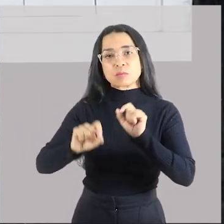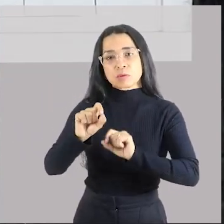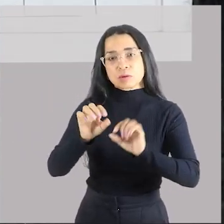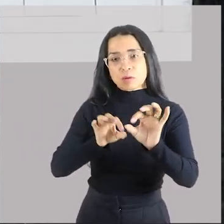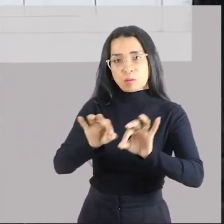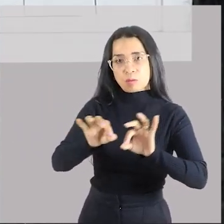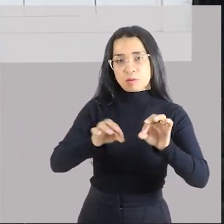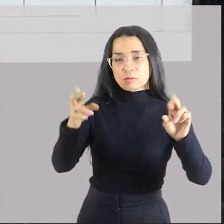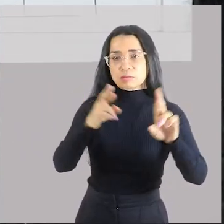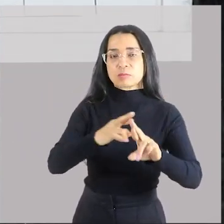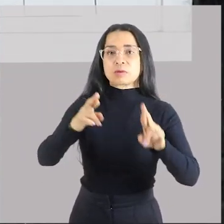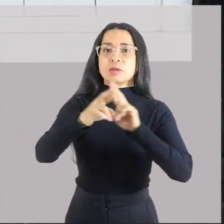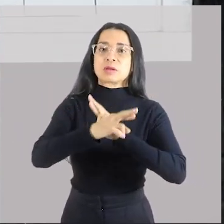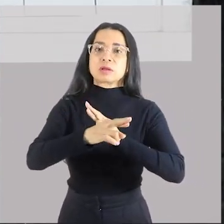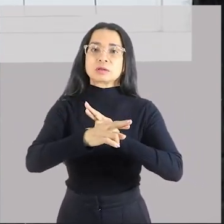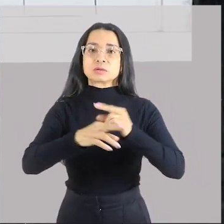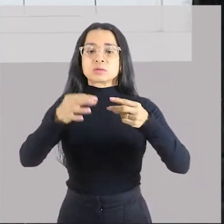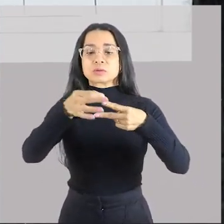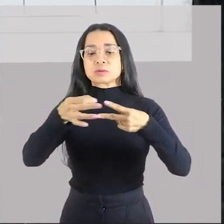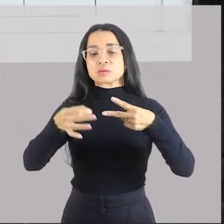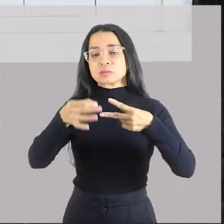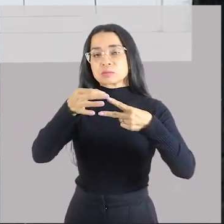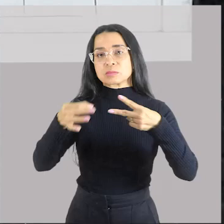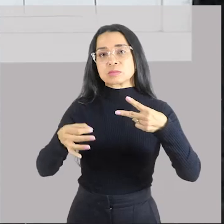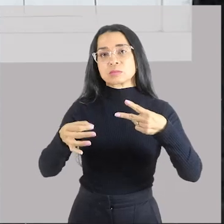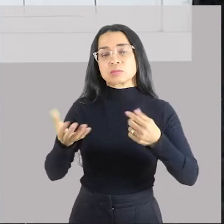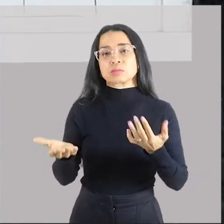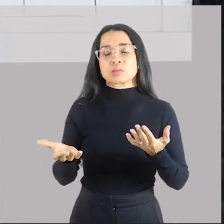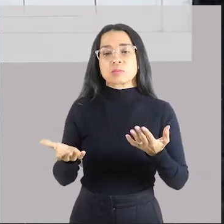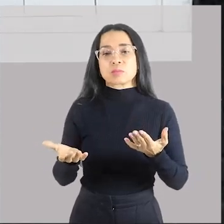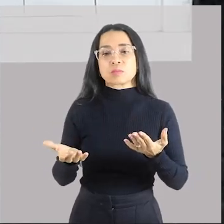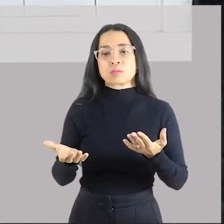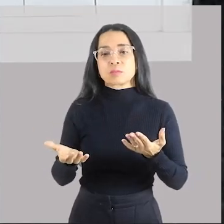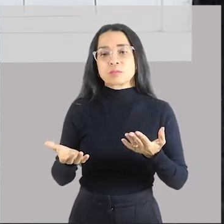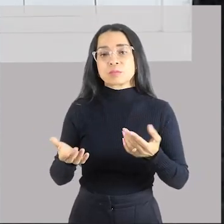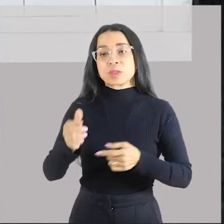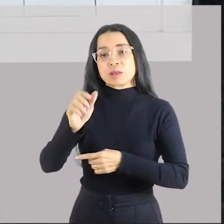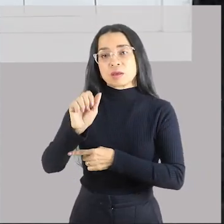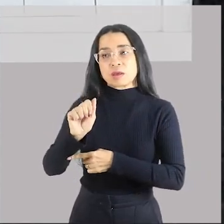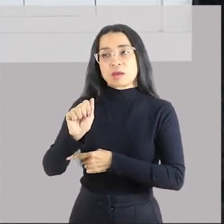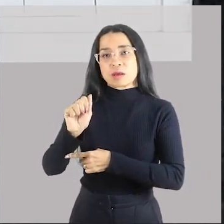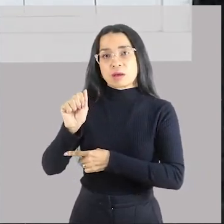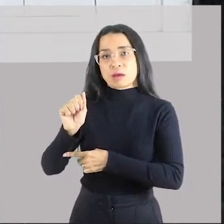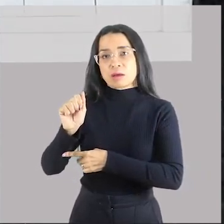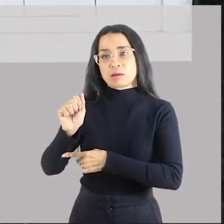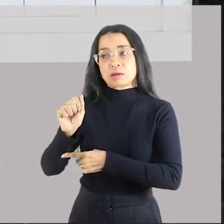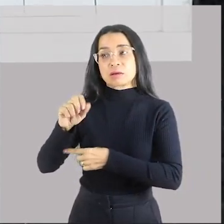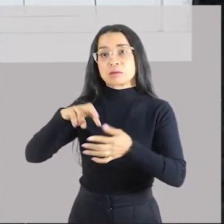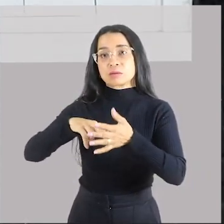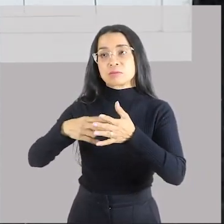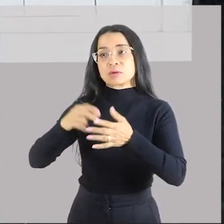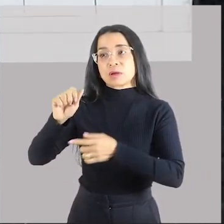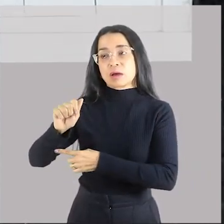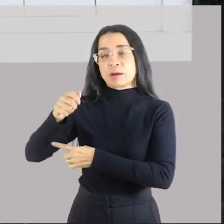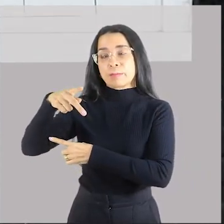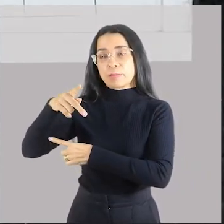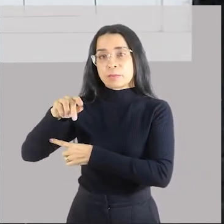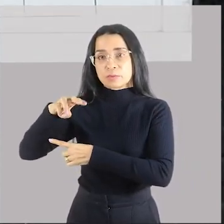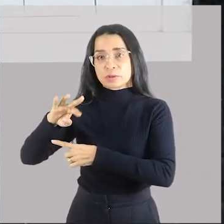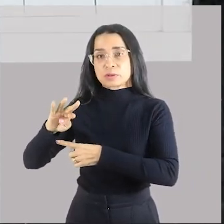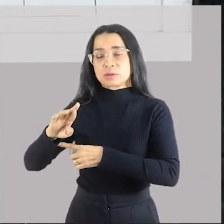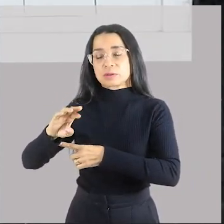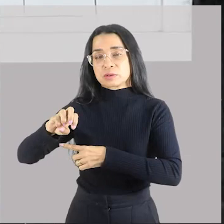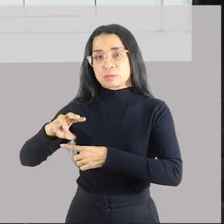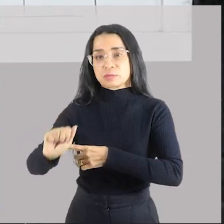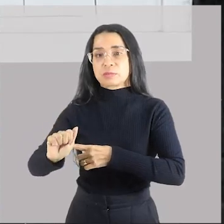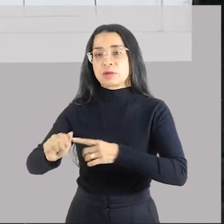estabelecer relações entre essas medidas, tá? A sendo o apótema, o R é o raio da